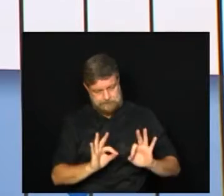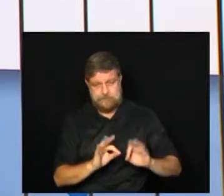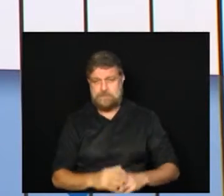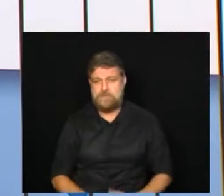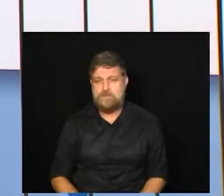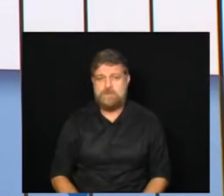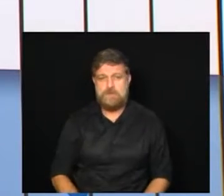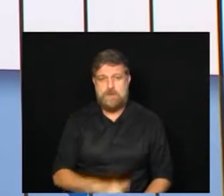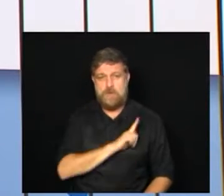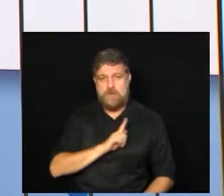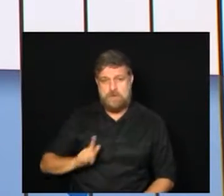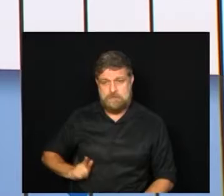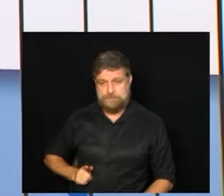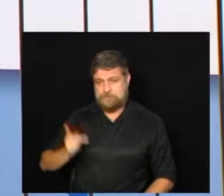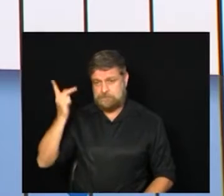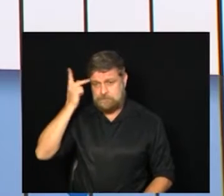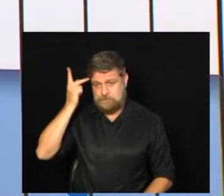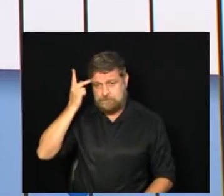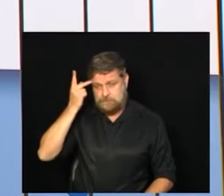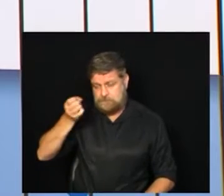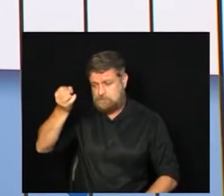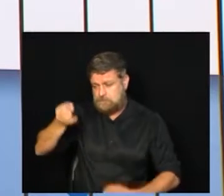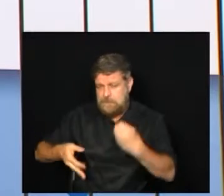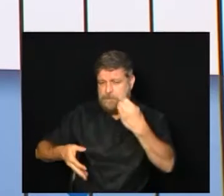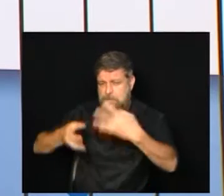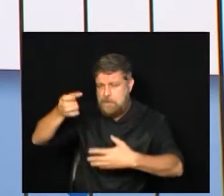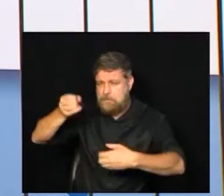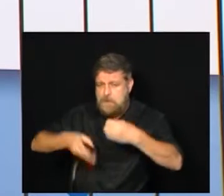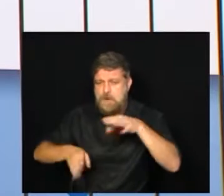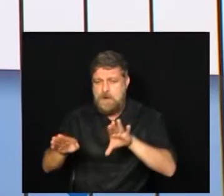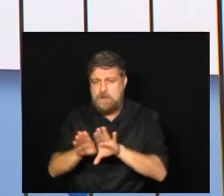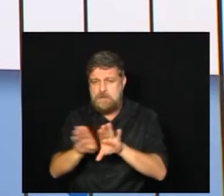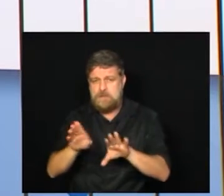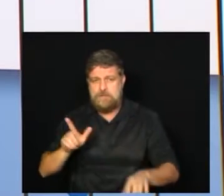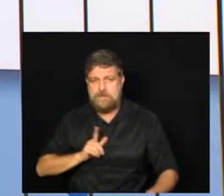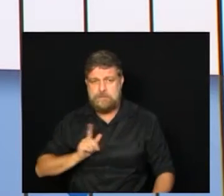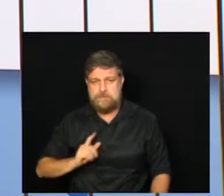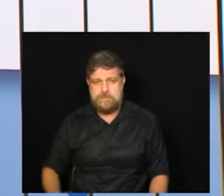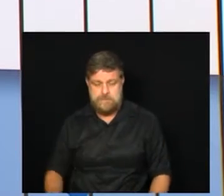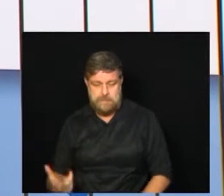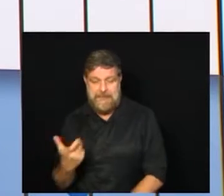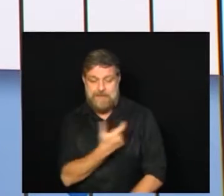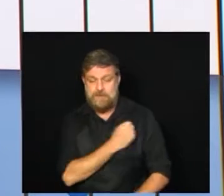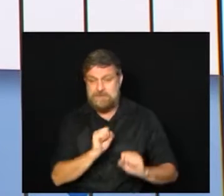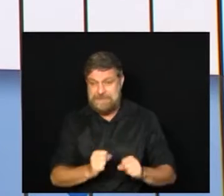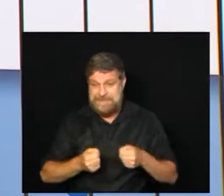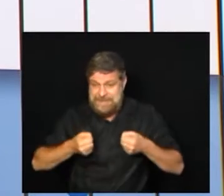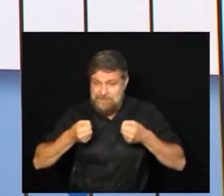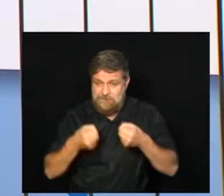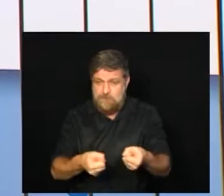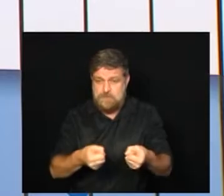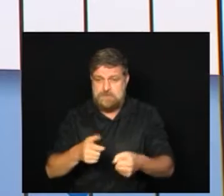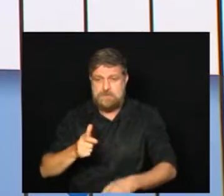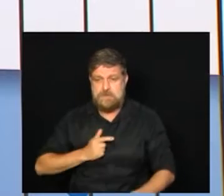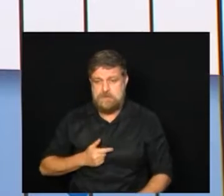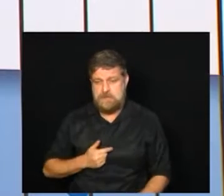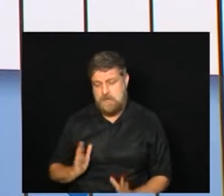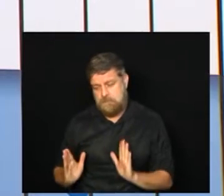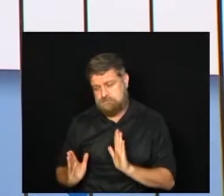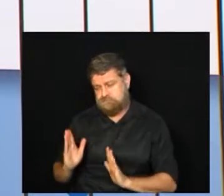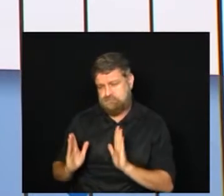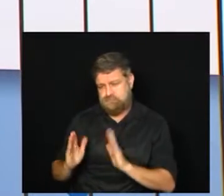O governo falou também sobre o início da dose de reforço que está sendo, nesse momento,